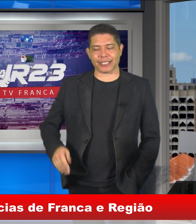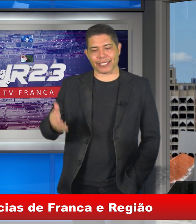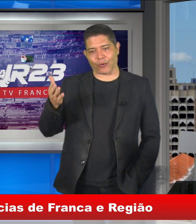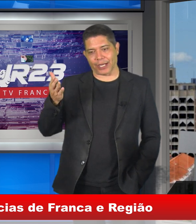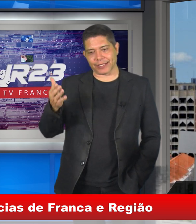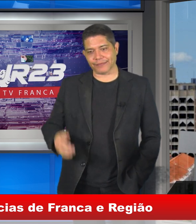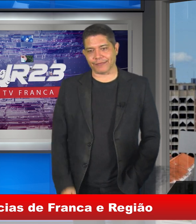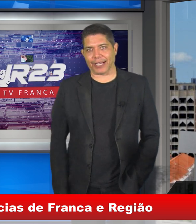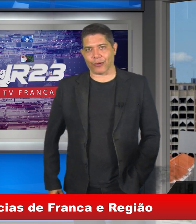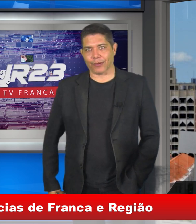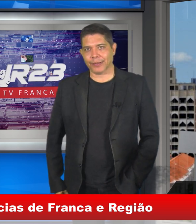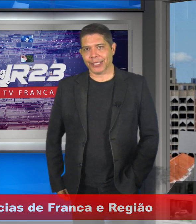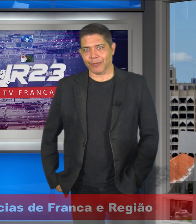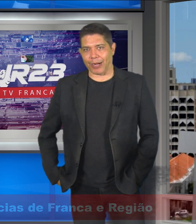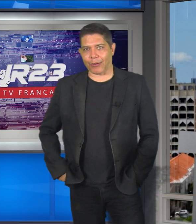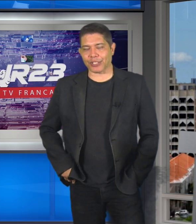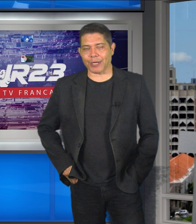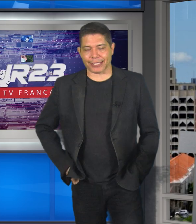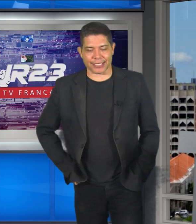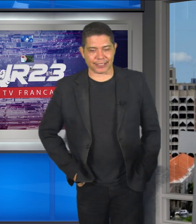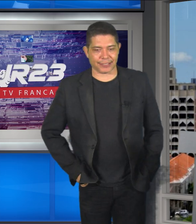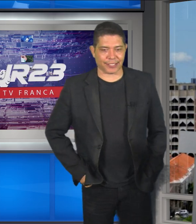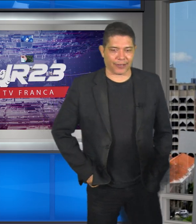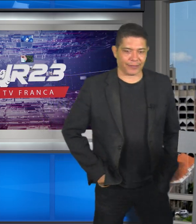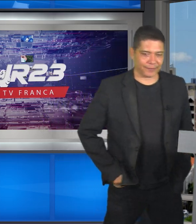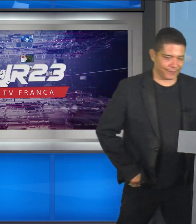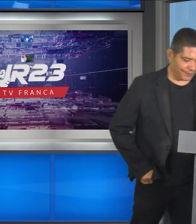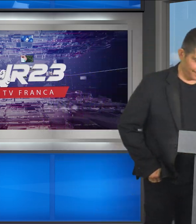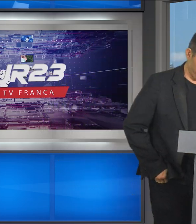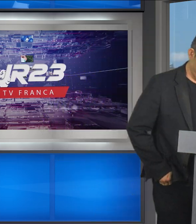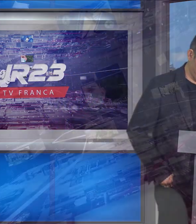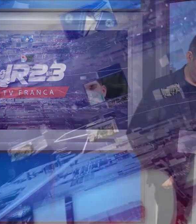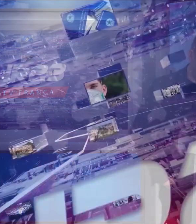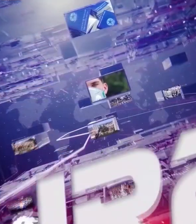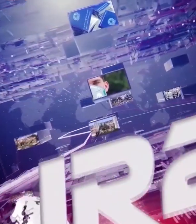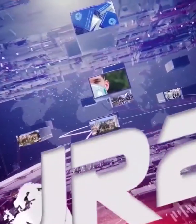noite a gente se encontra. Valeu. Uma ótima terça. Tchau.